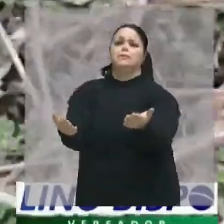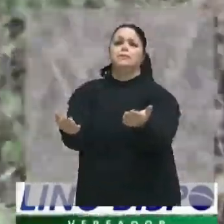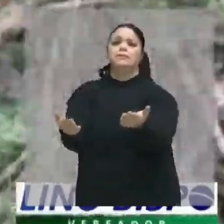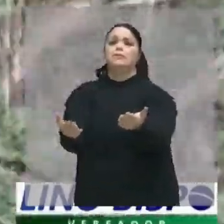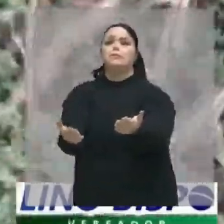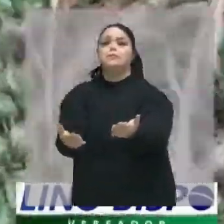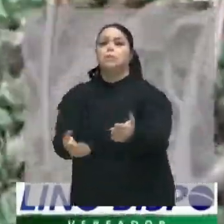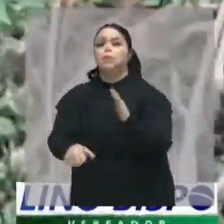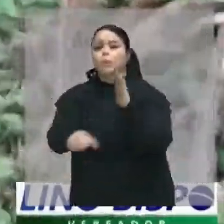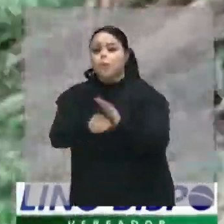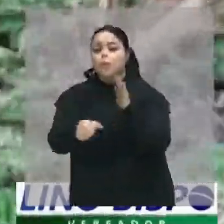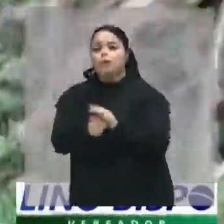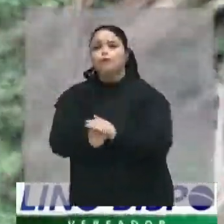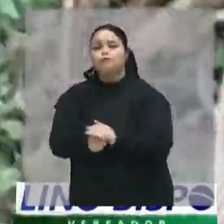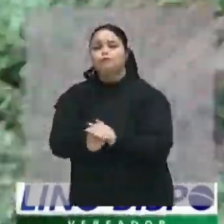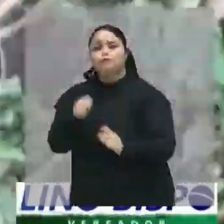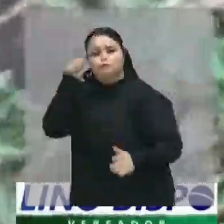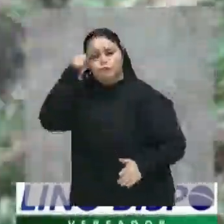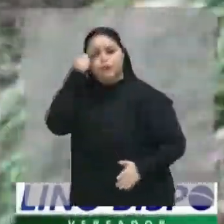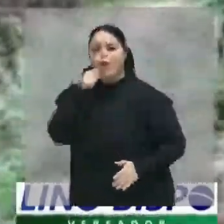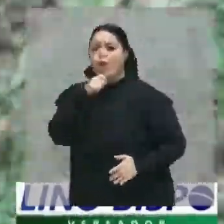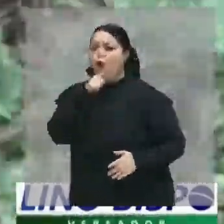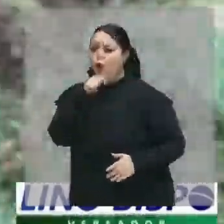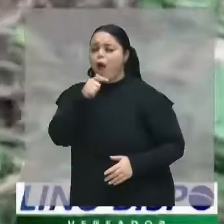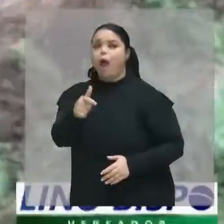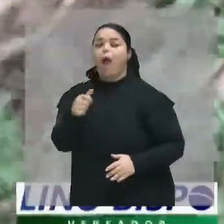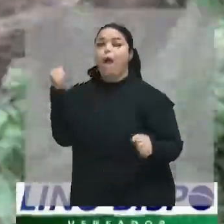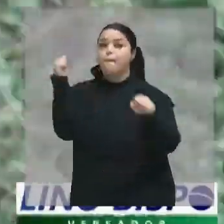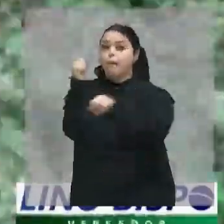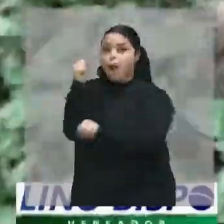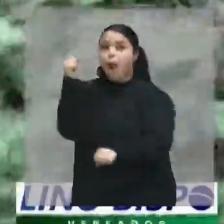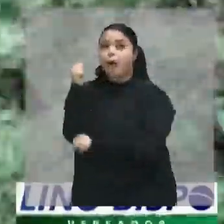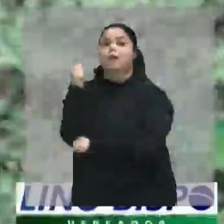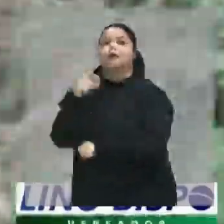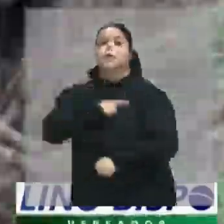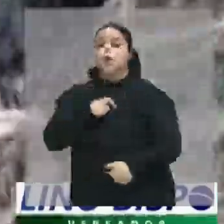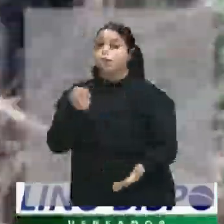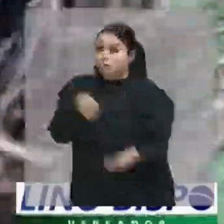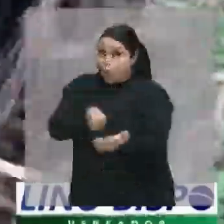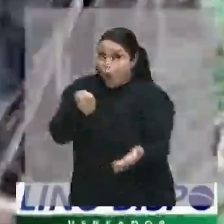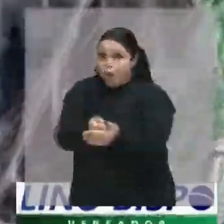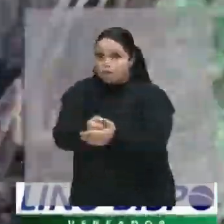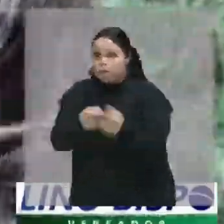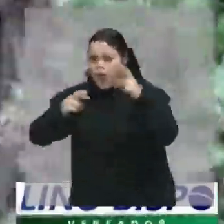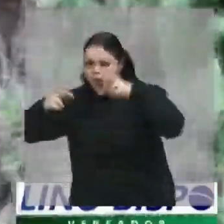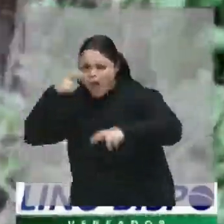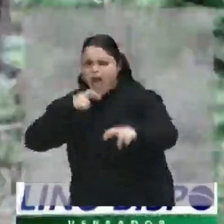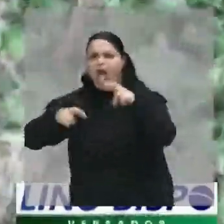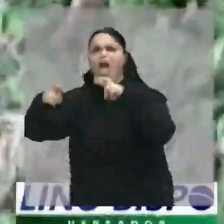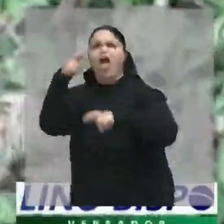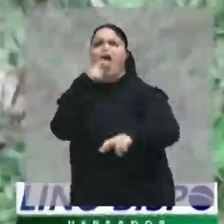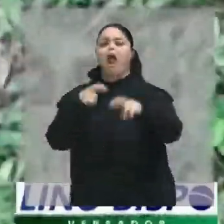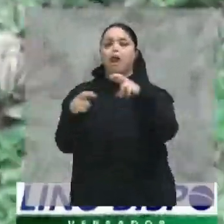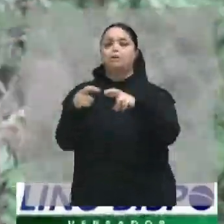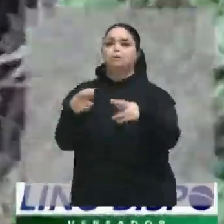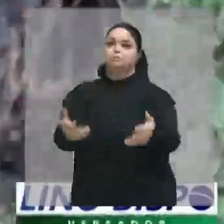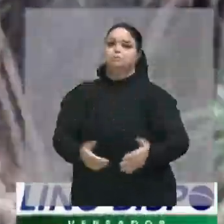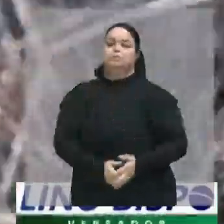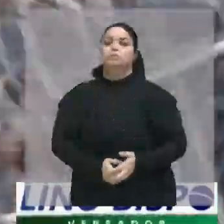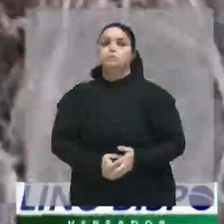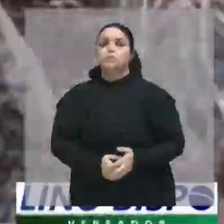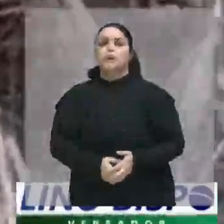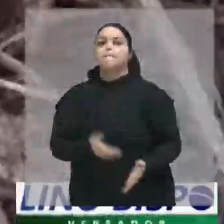crime ambiental é atribuído à Sabesp, que tem a obrigação de fiscalizar a sua rede. Ela